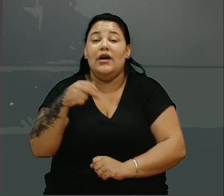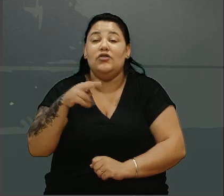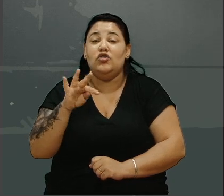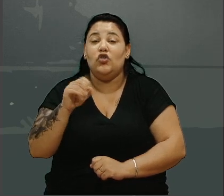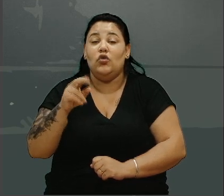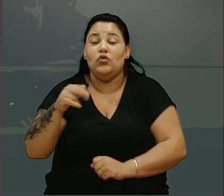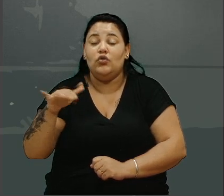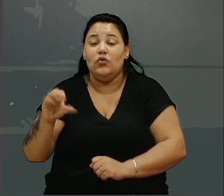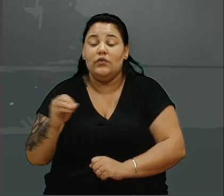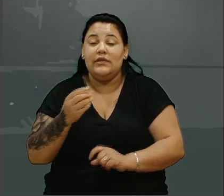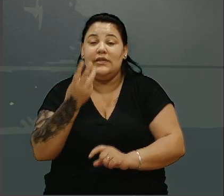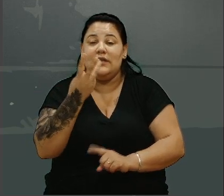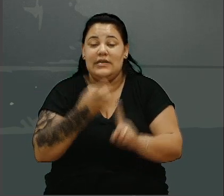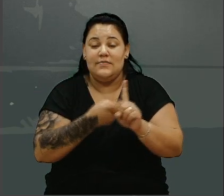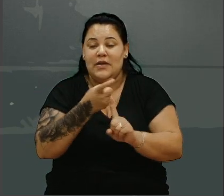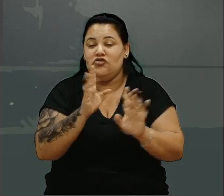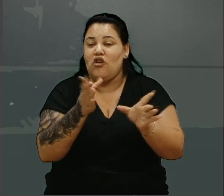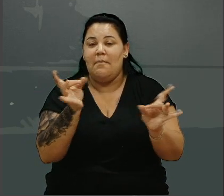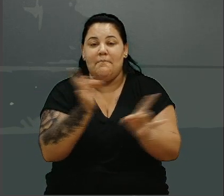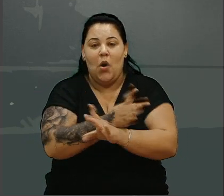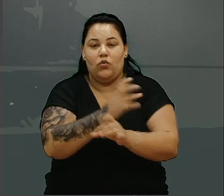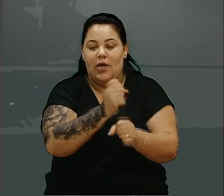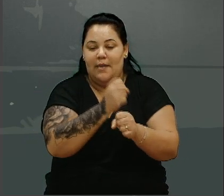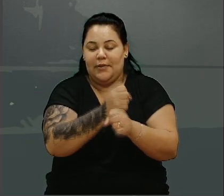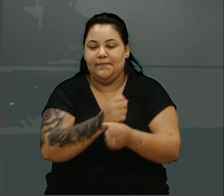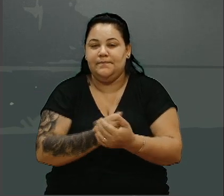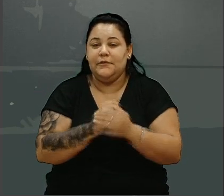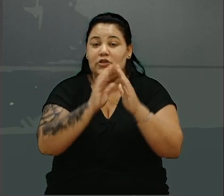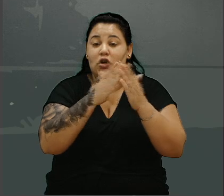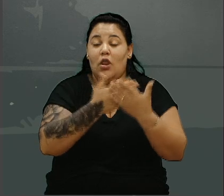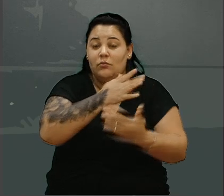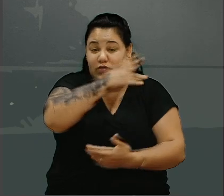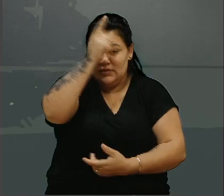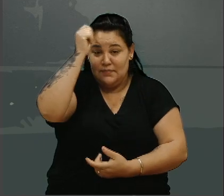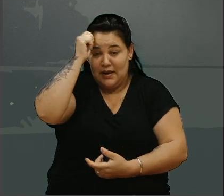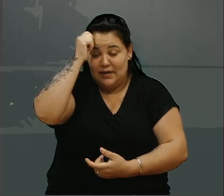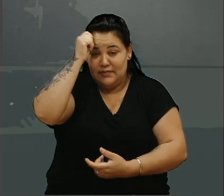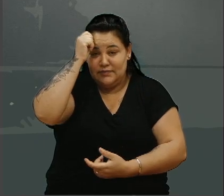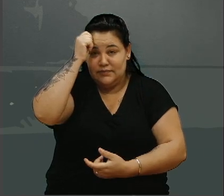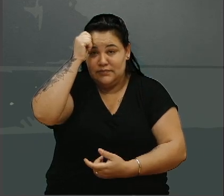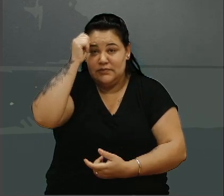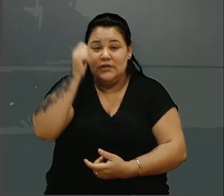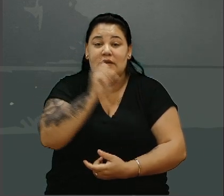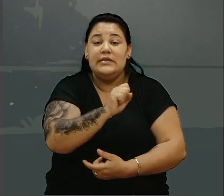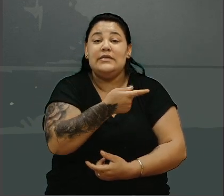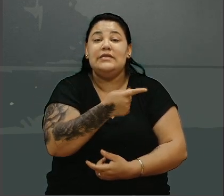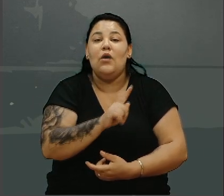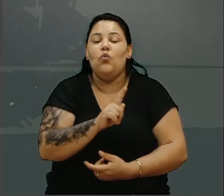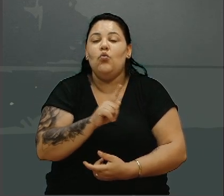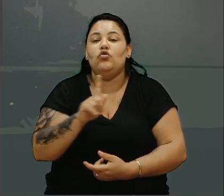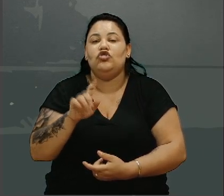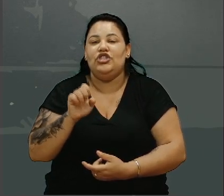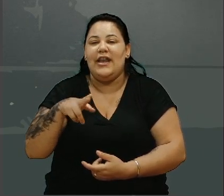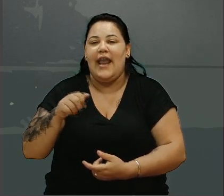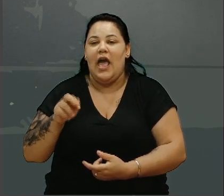meses, vai ser entregue. Escola Municipal de Ensino Fundamental São Genaro.